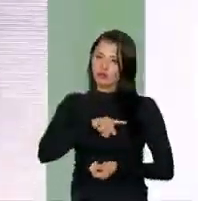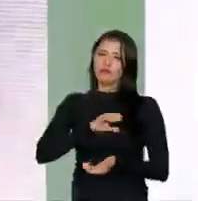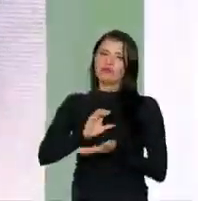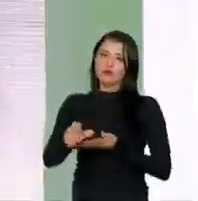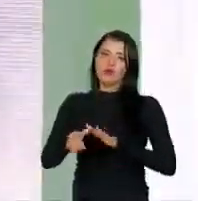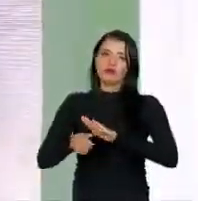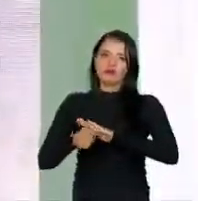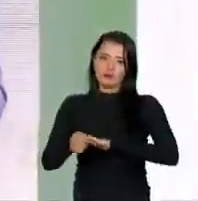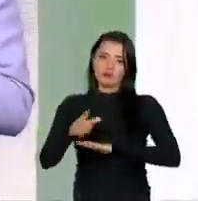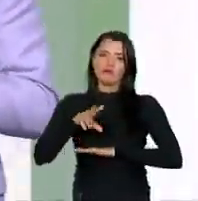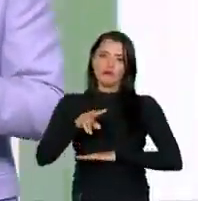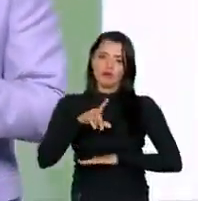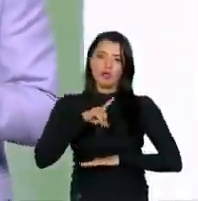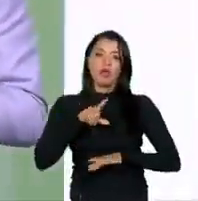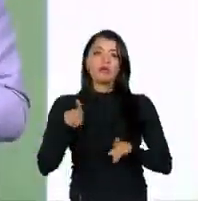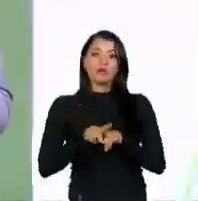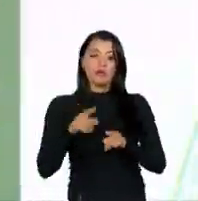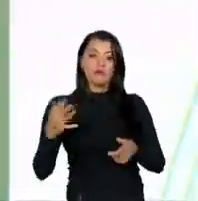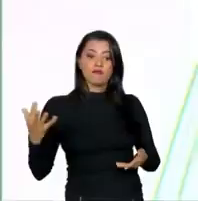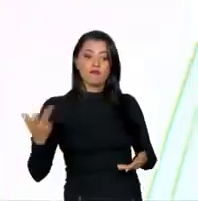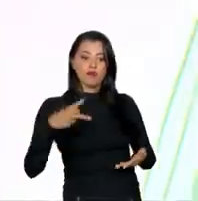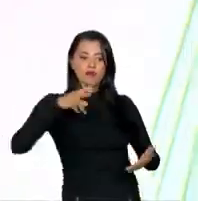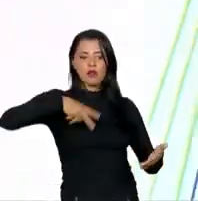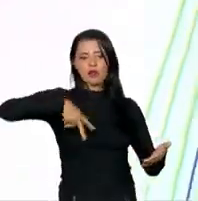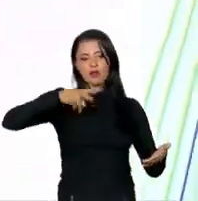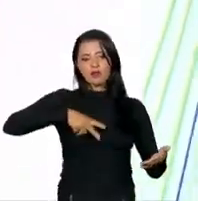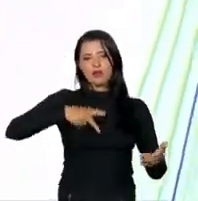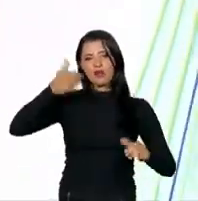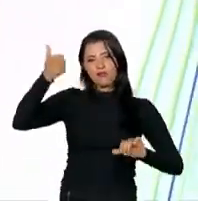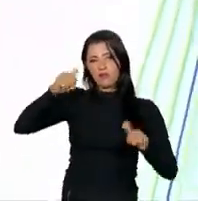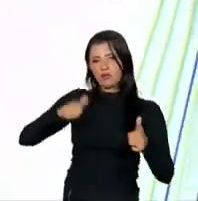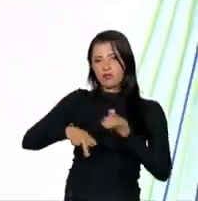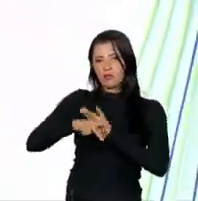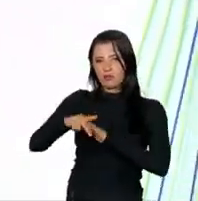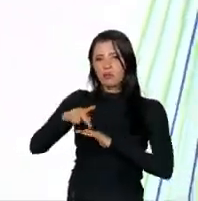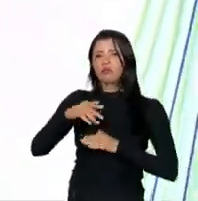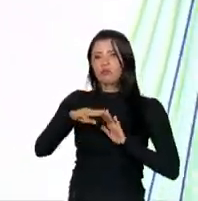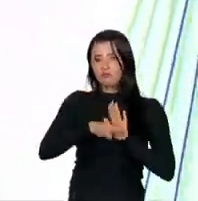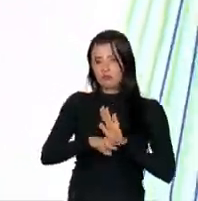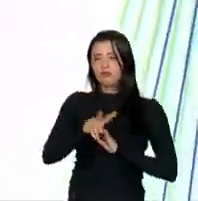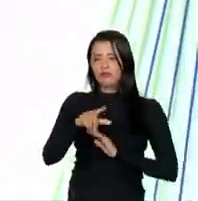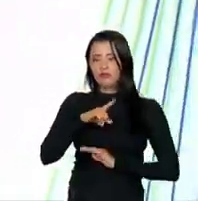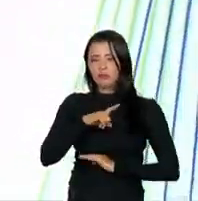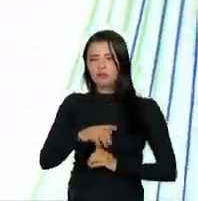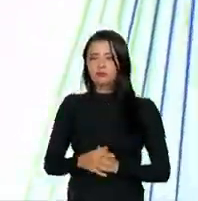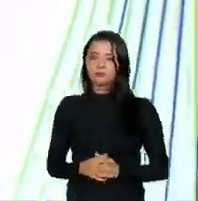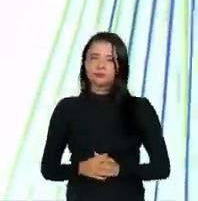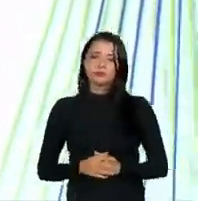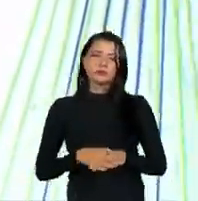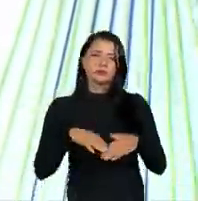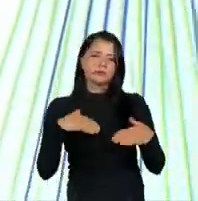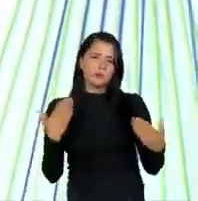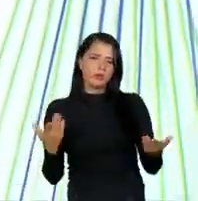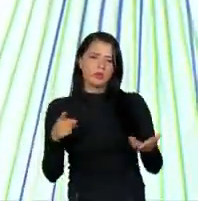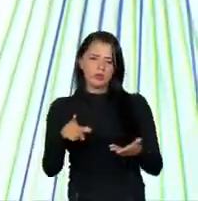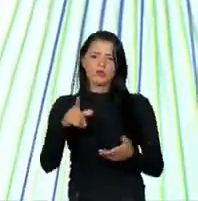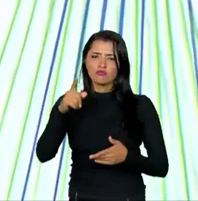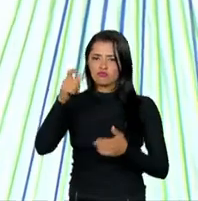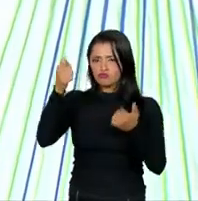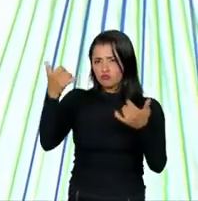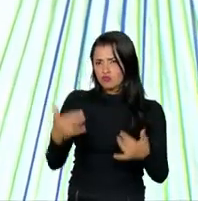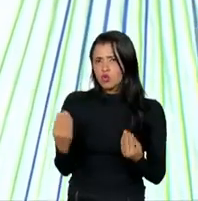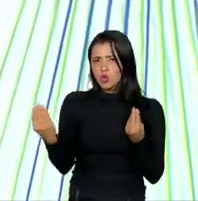inclusive, com fluência e leitura também as avaliações nesse programa. Bom, então aí eu já falei um pouco